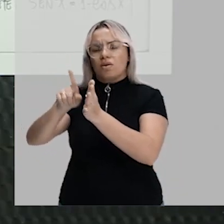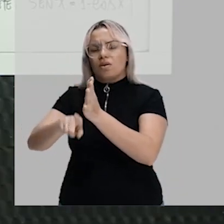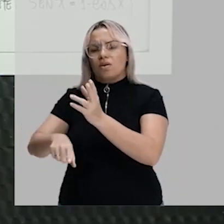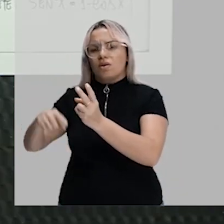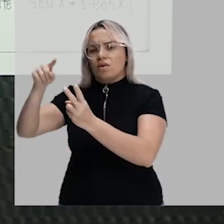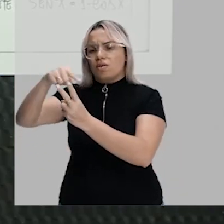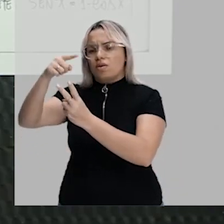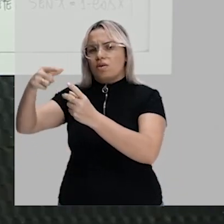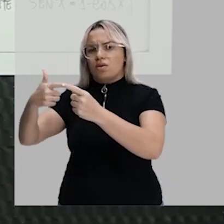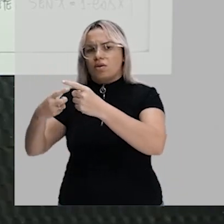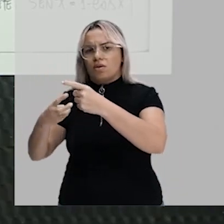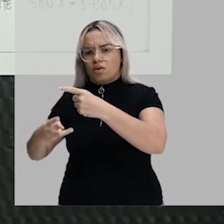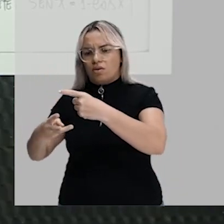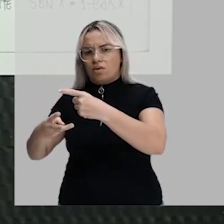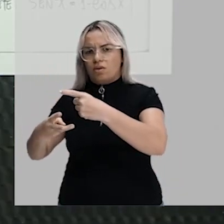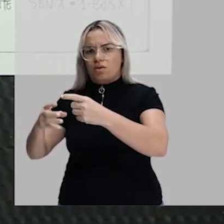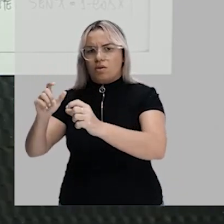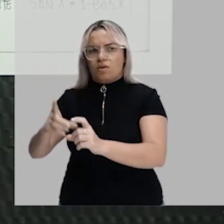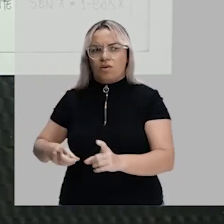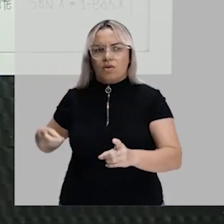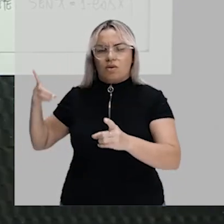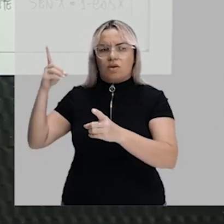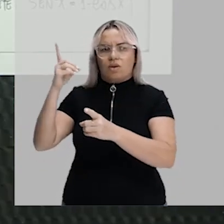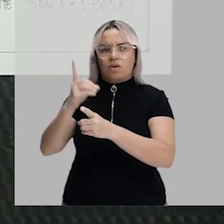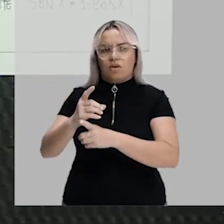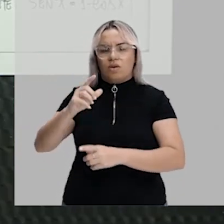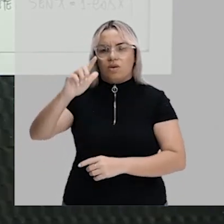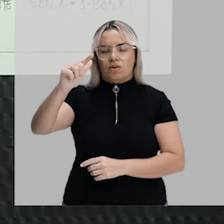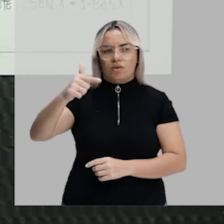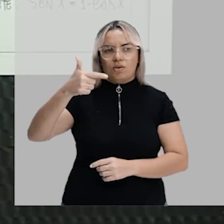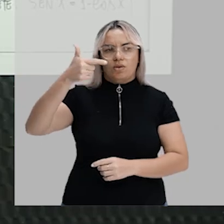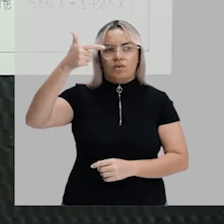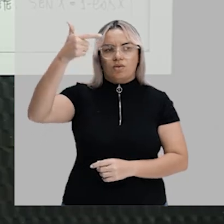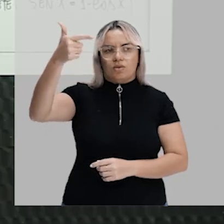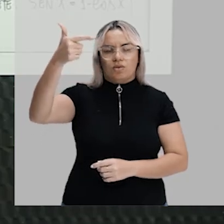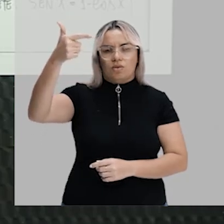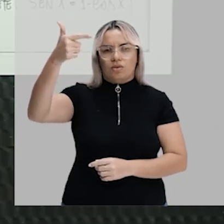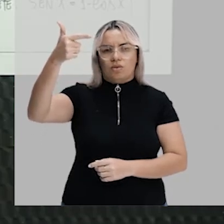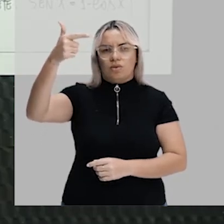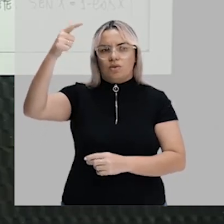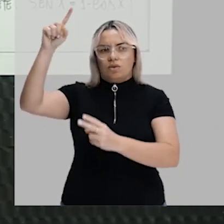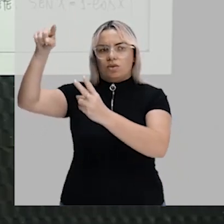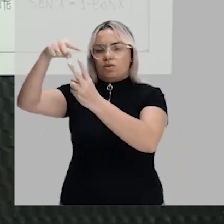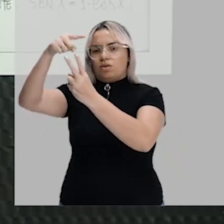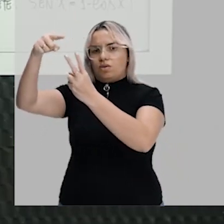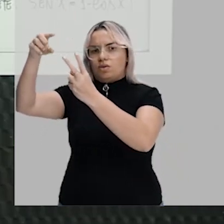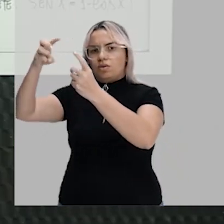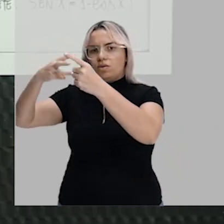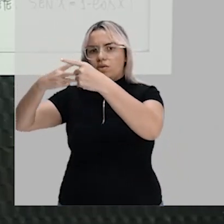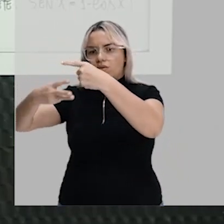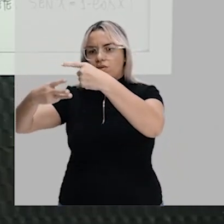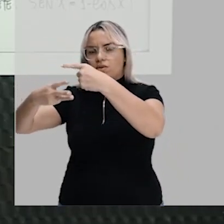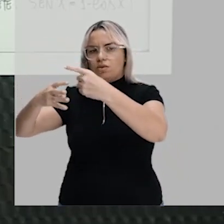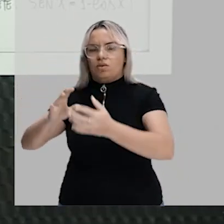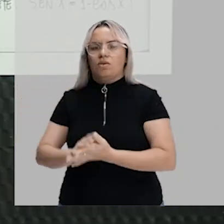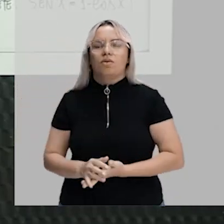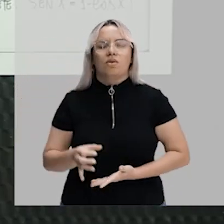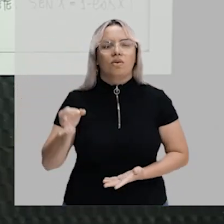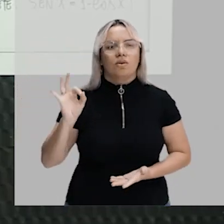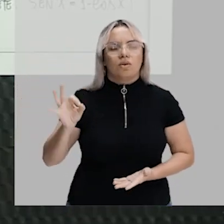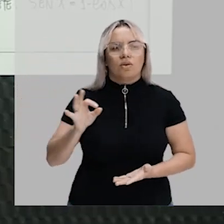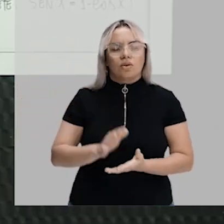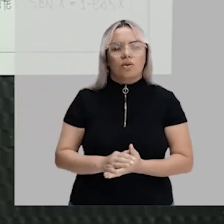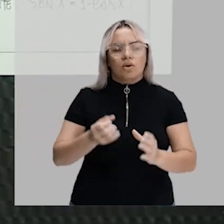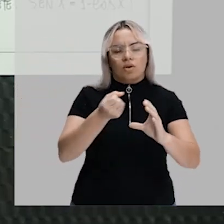você vai encontrar que isso aqui vale 2 pi sobre 3 certo então qual é o